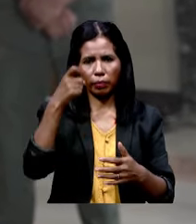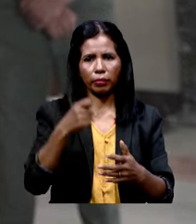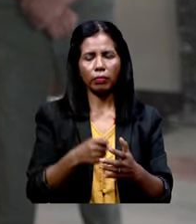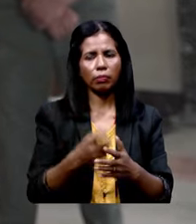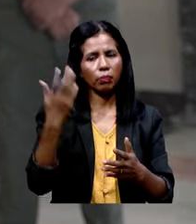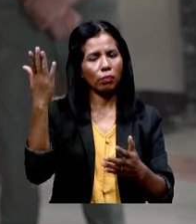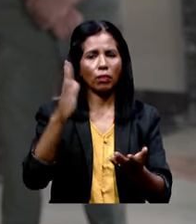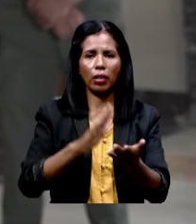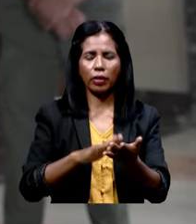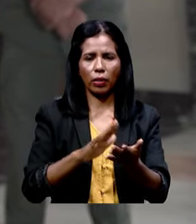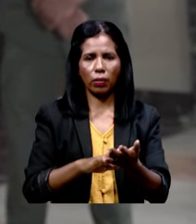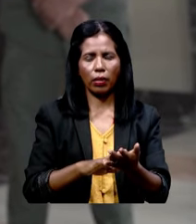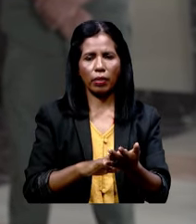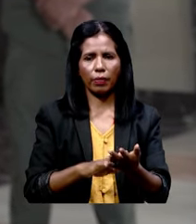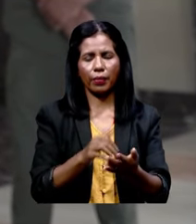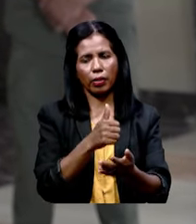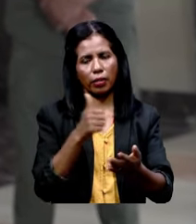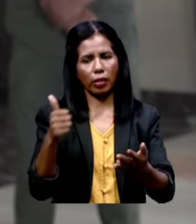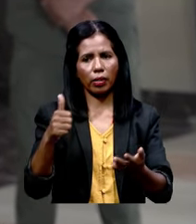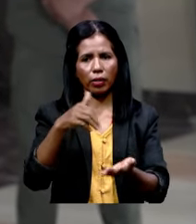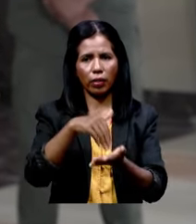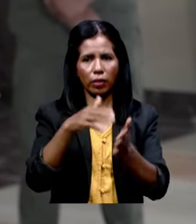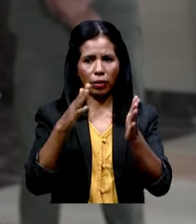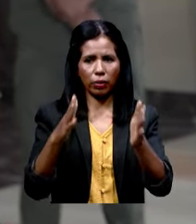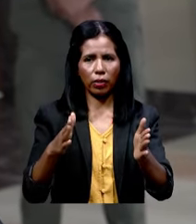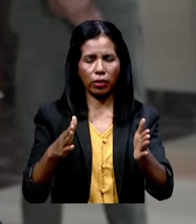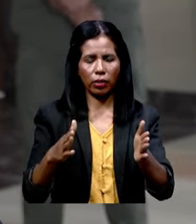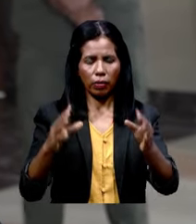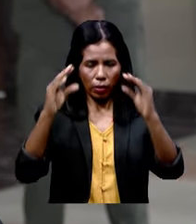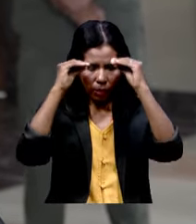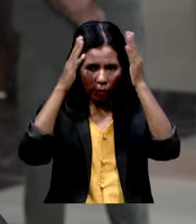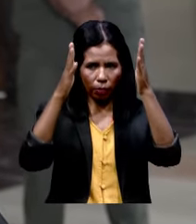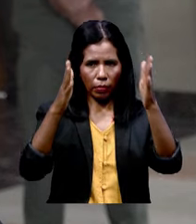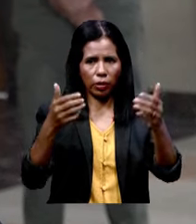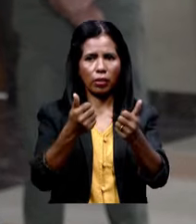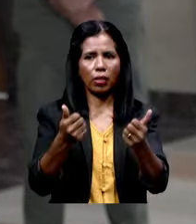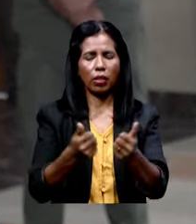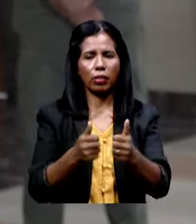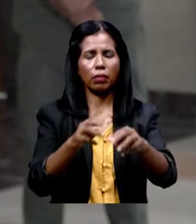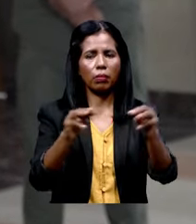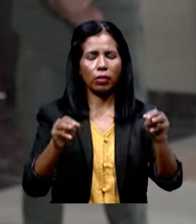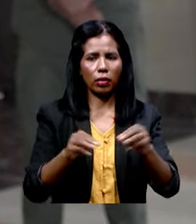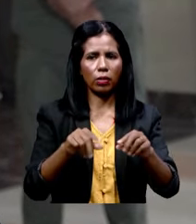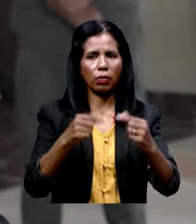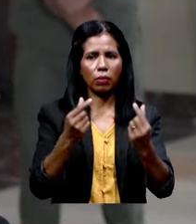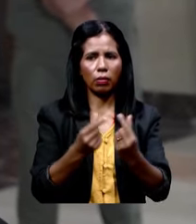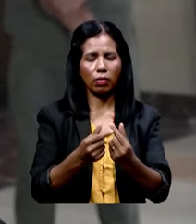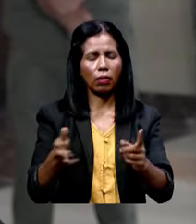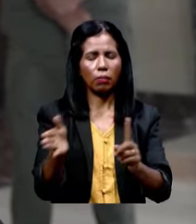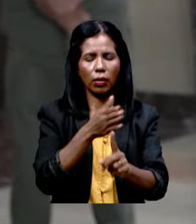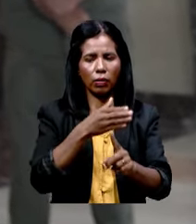escola Balum, aluno, sem mestre, vá arte marcial, grupo Ida, Baco fala